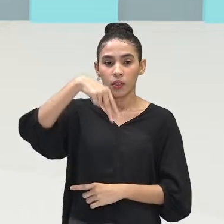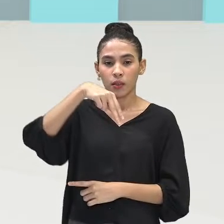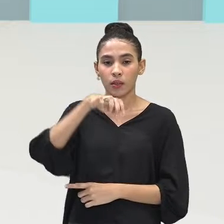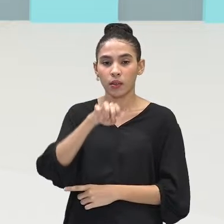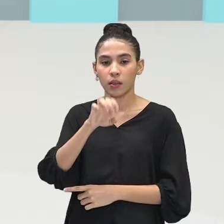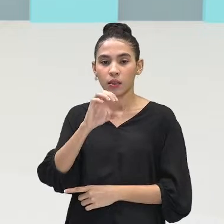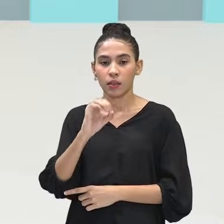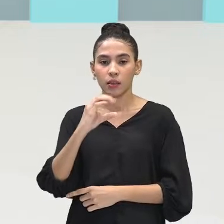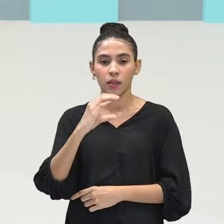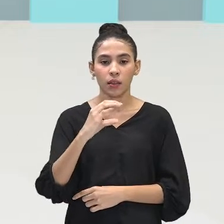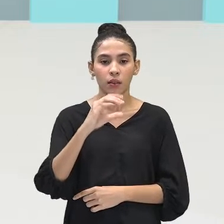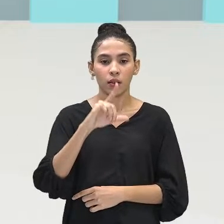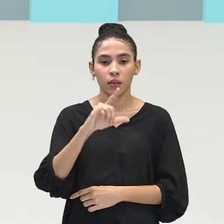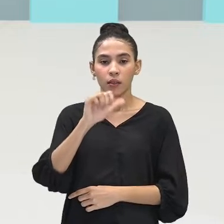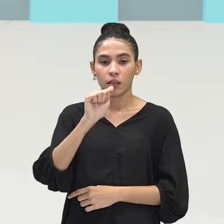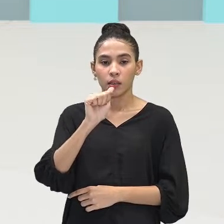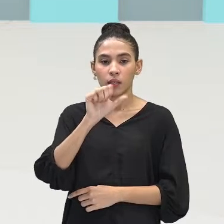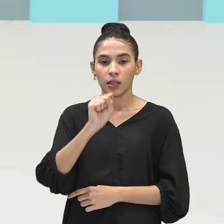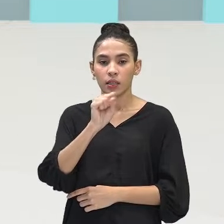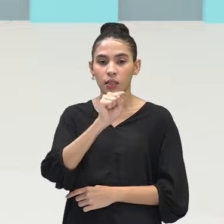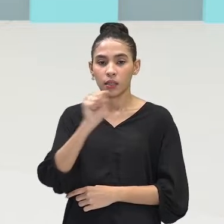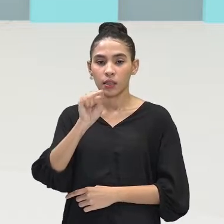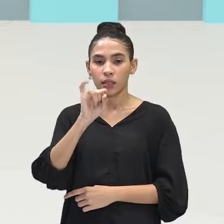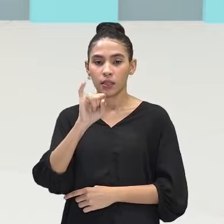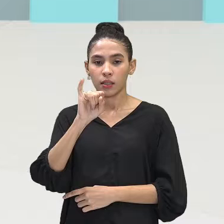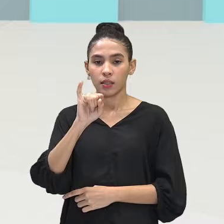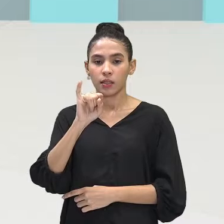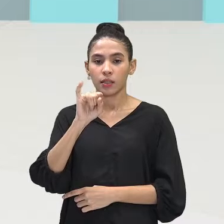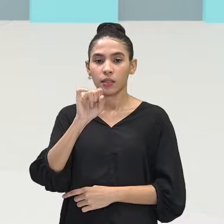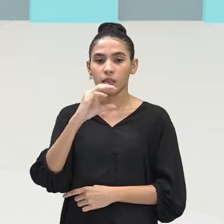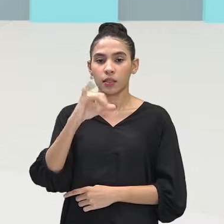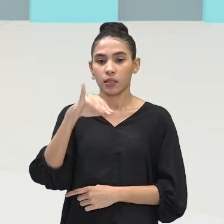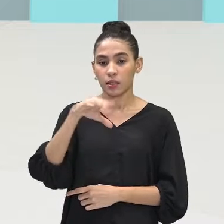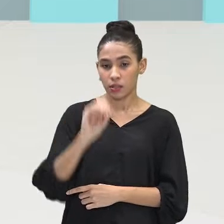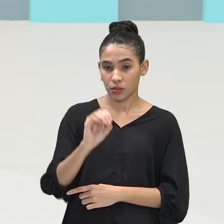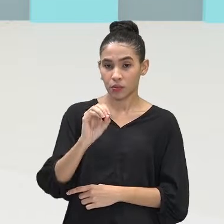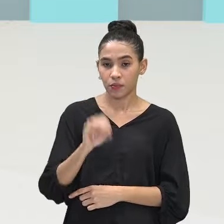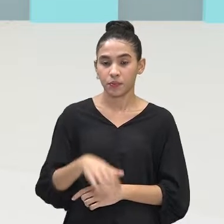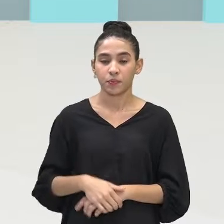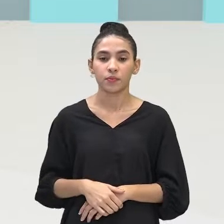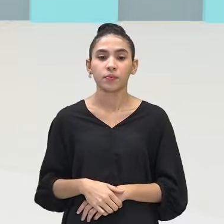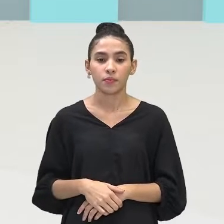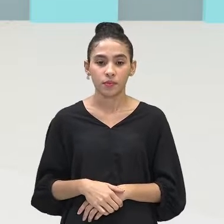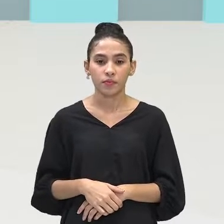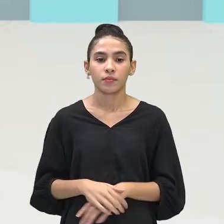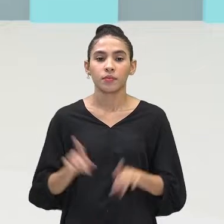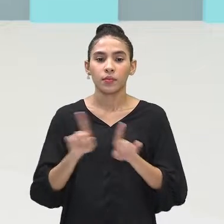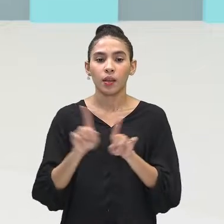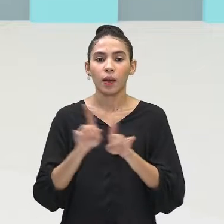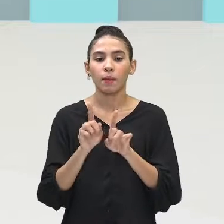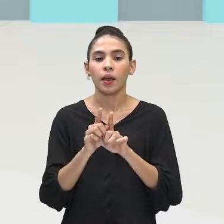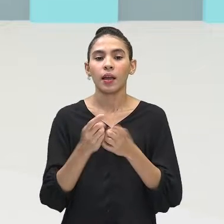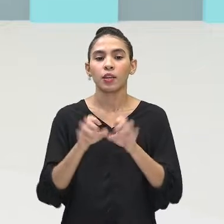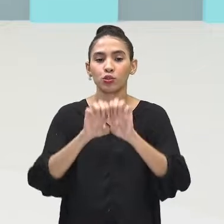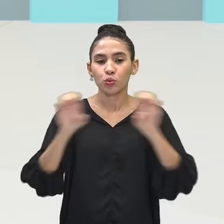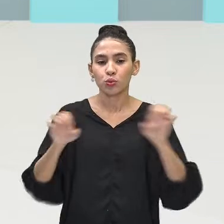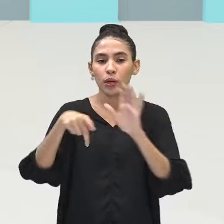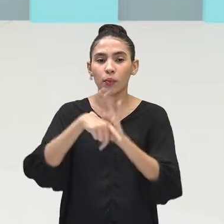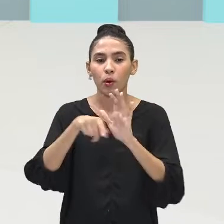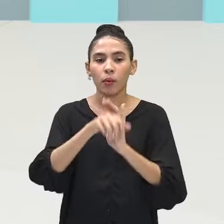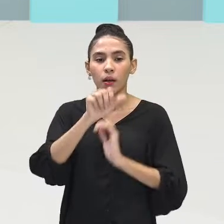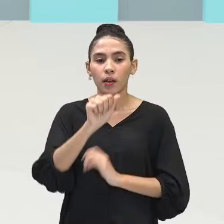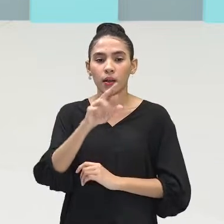neoclassicismos. Vocês vão já entender o porquê que é neoclassicismo, calma aí. A estética Arcade pressupunha um estilo de